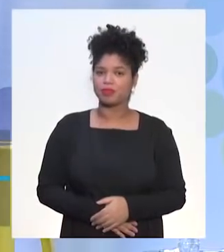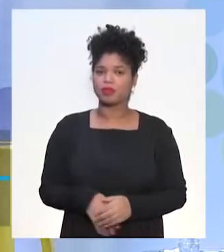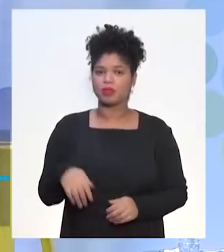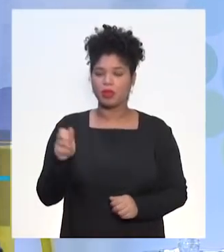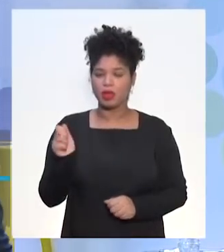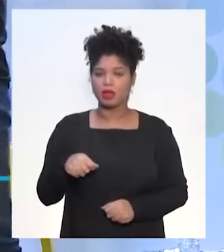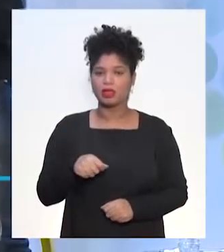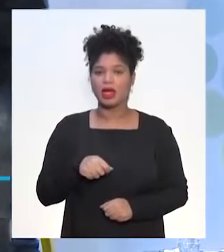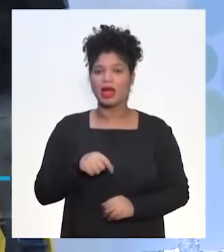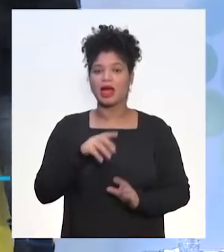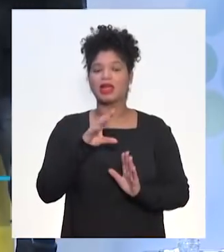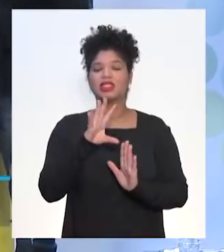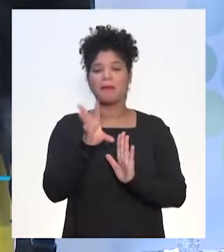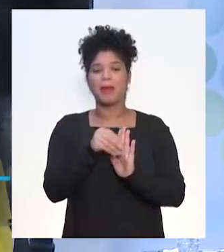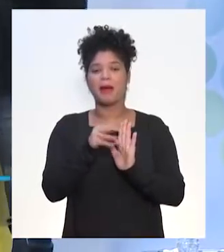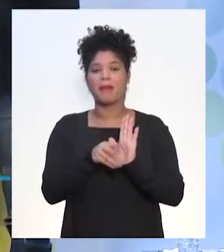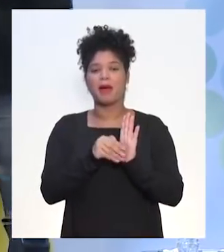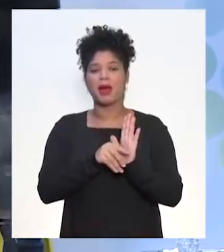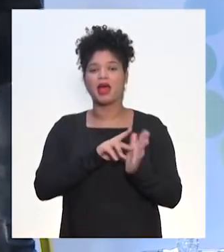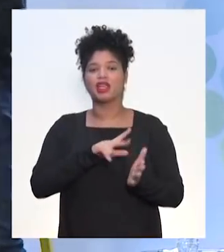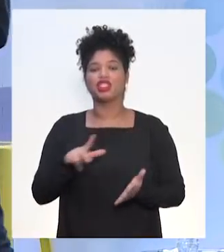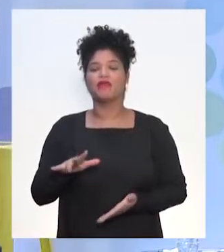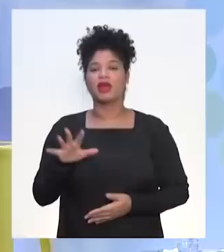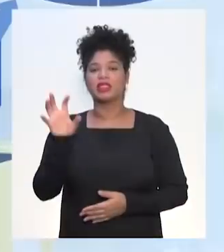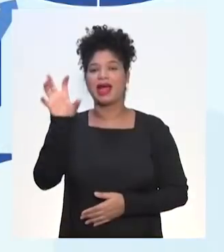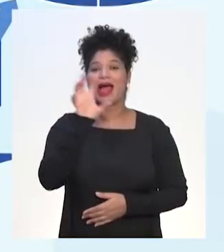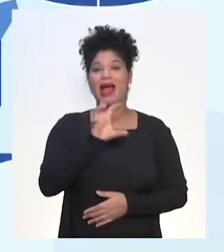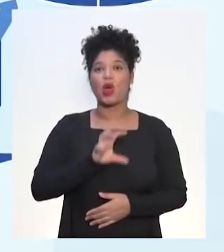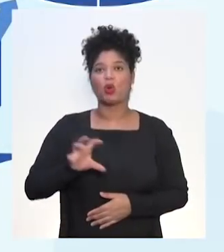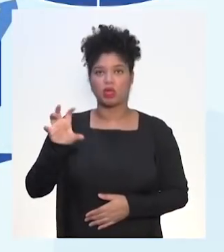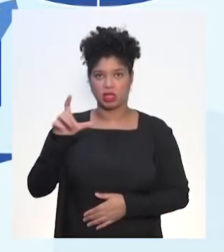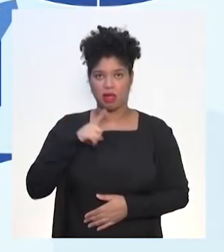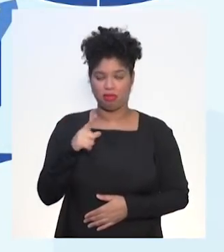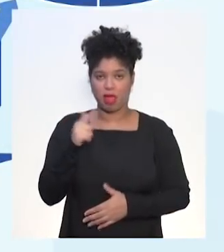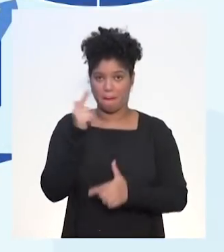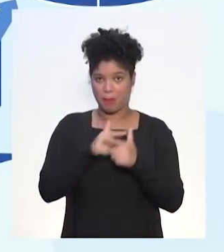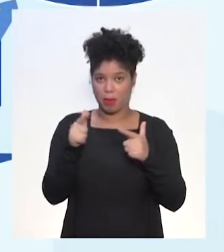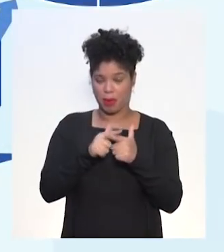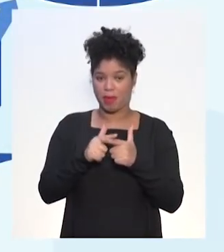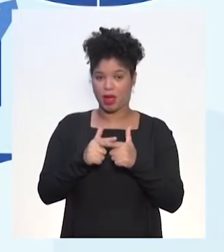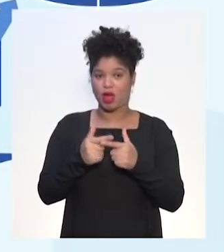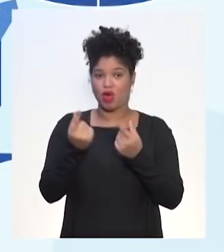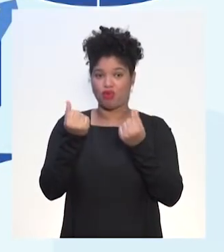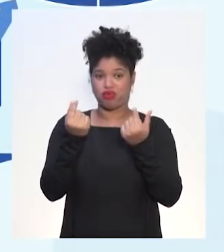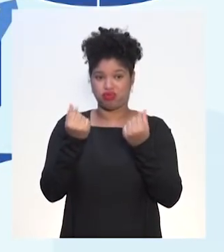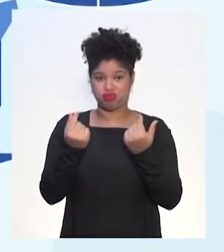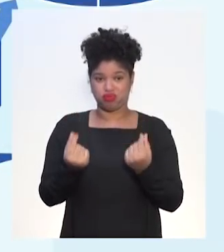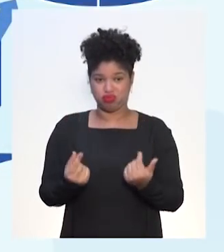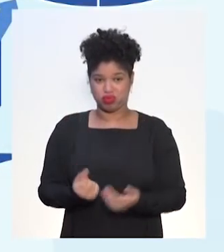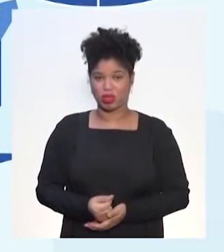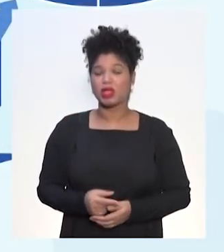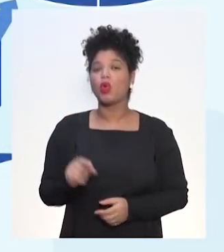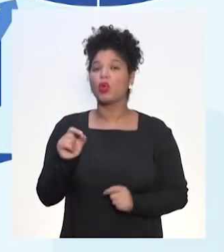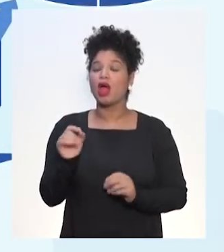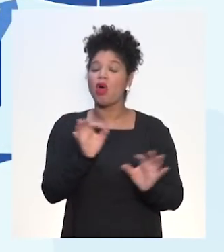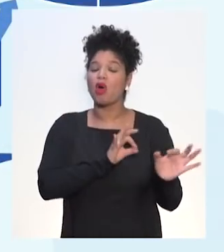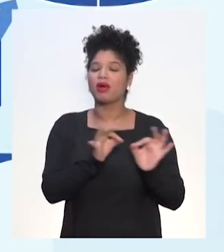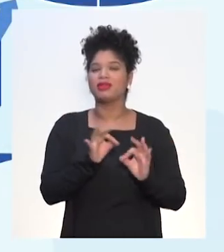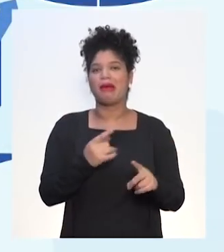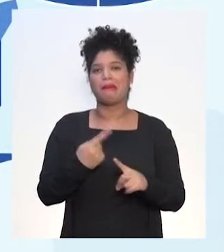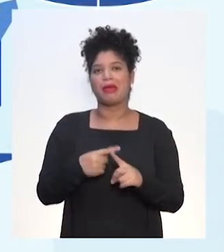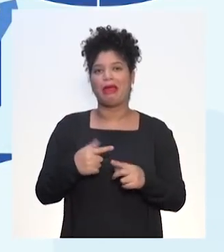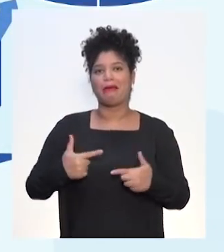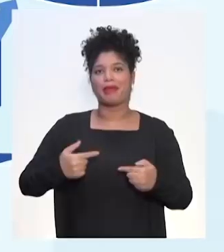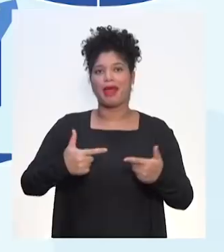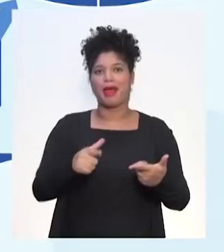dessas crises generalizadas do ponto de vista econômico. Nós temos as reparações de guerra, que trazem à Alemanha